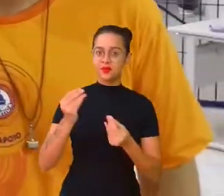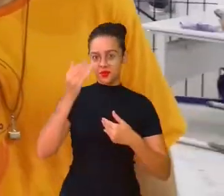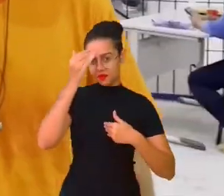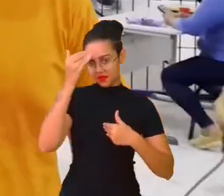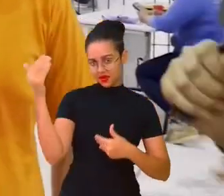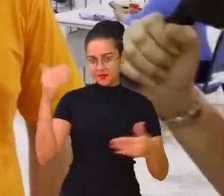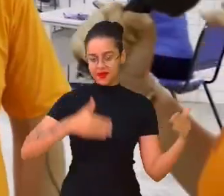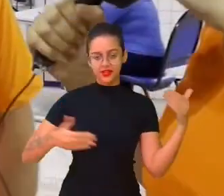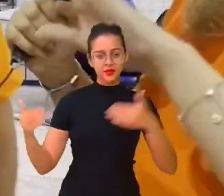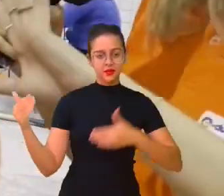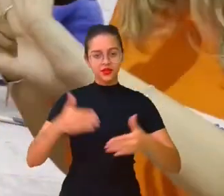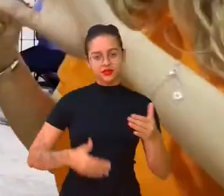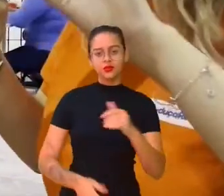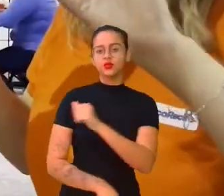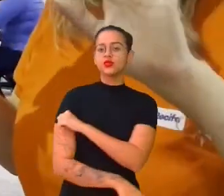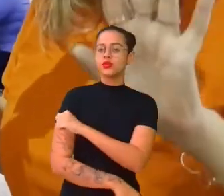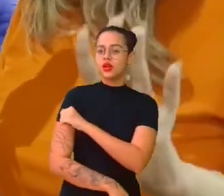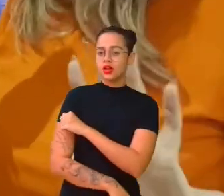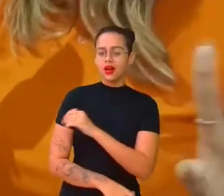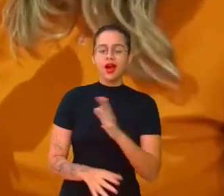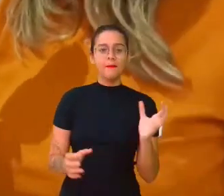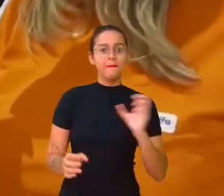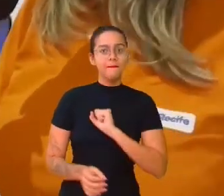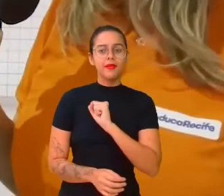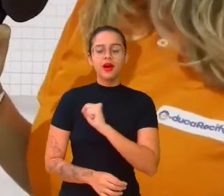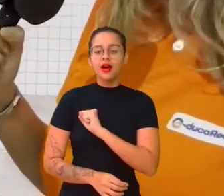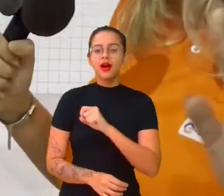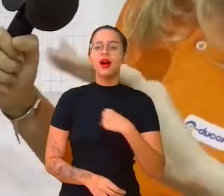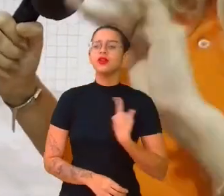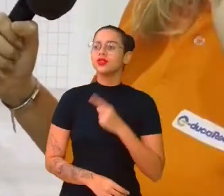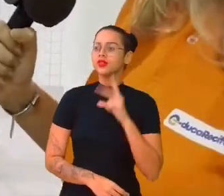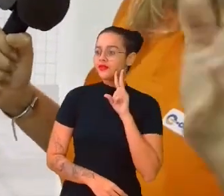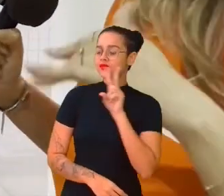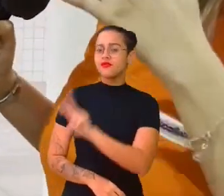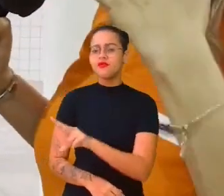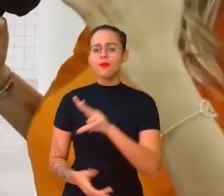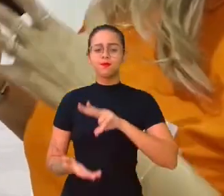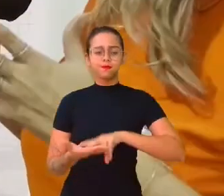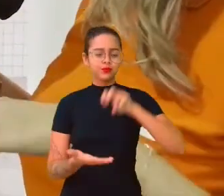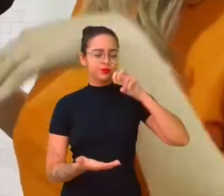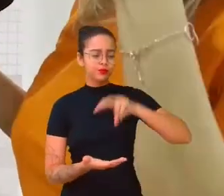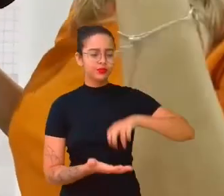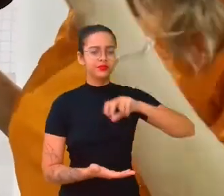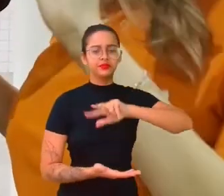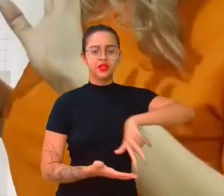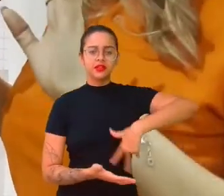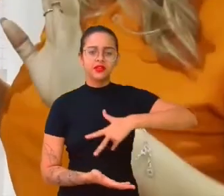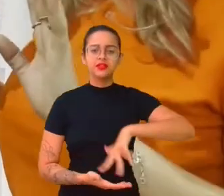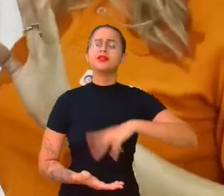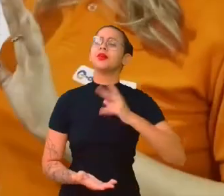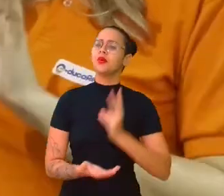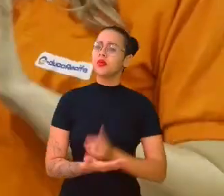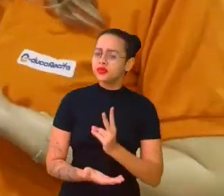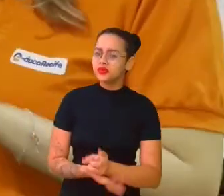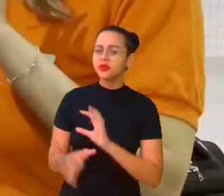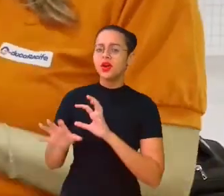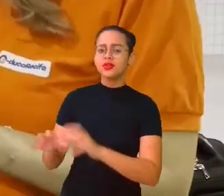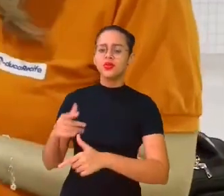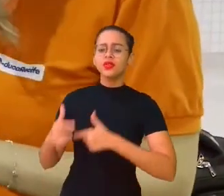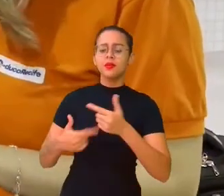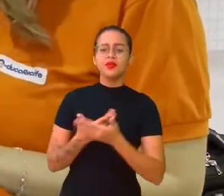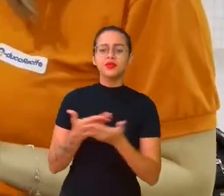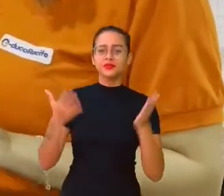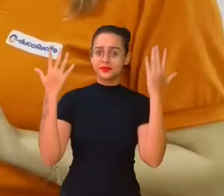pela participação. Os estudantes adoraram o que a gente viu lá, eles pulando, eles dançando, e que continuem assim, né, com o trabalho de